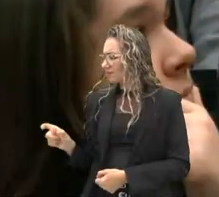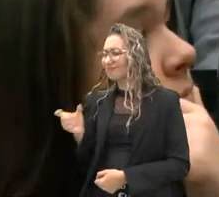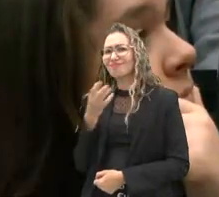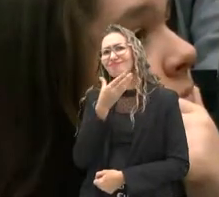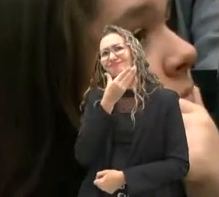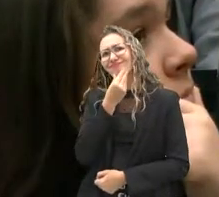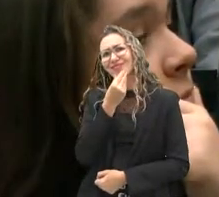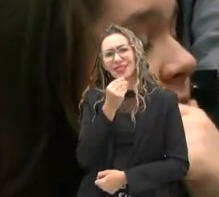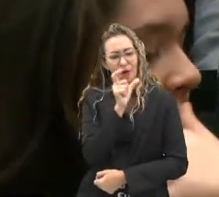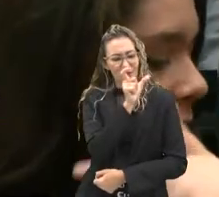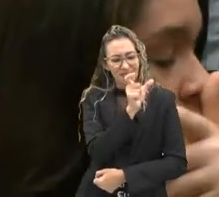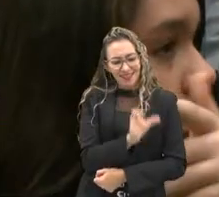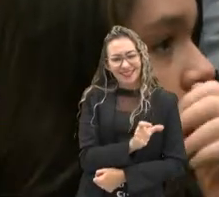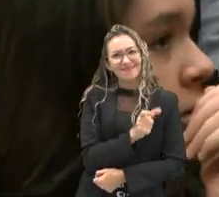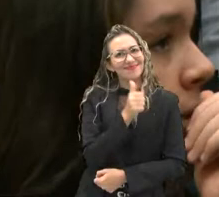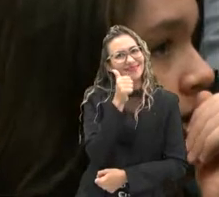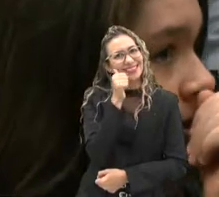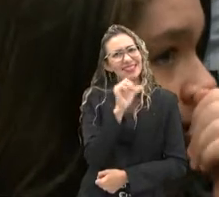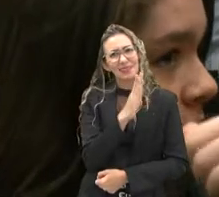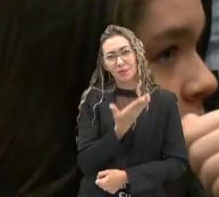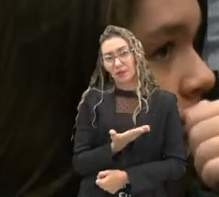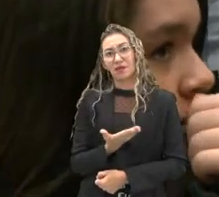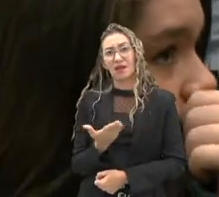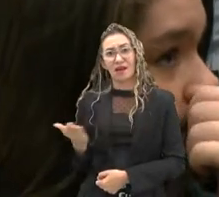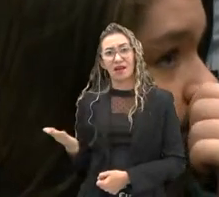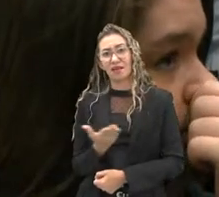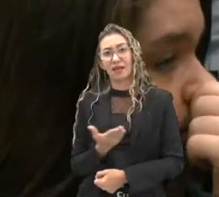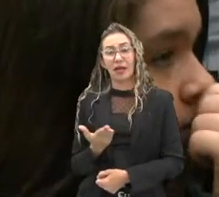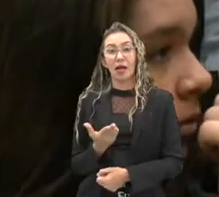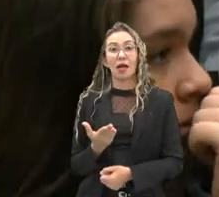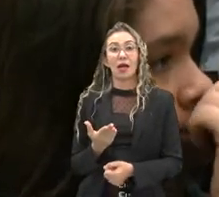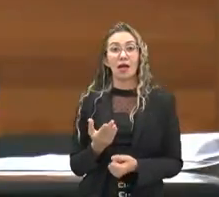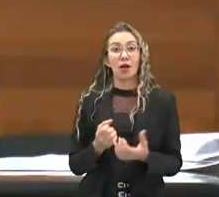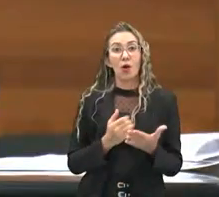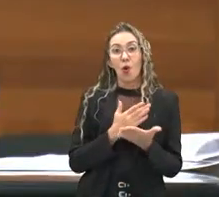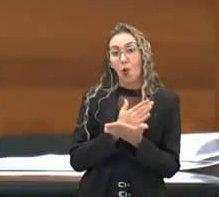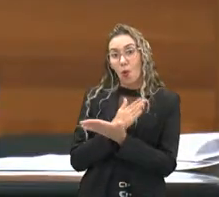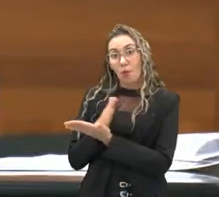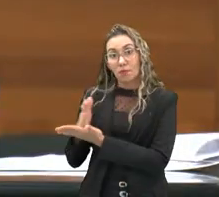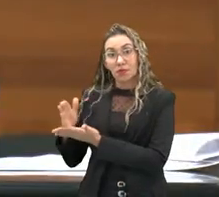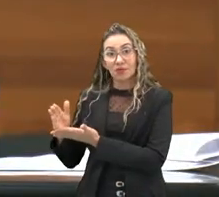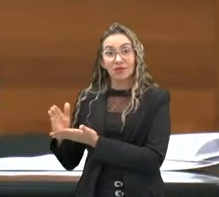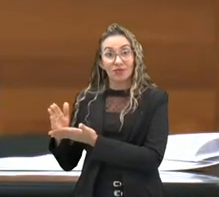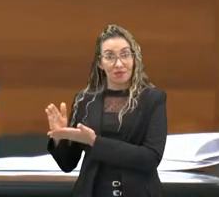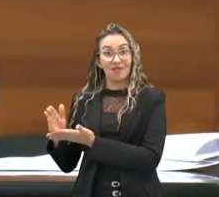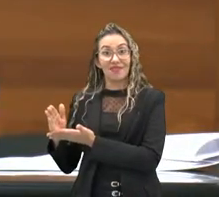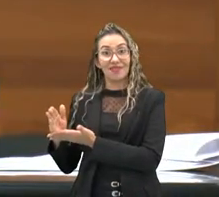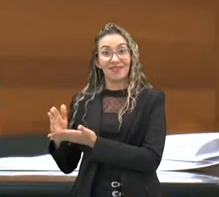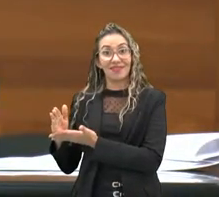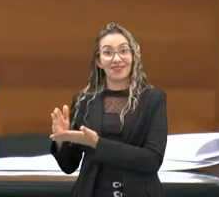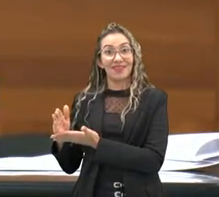nasceu em Buenos Aires e faleceu e floresceu no Brasil, pelos